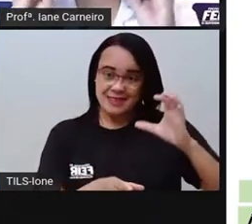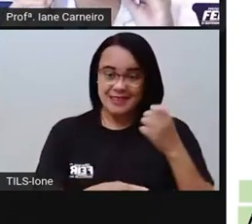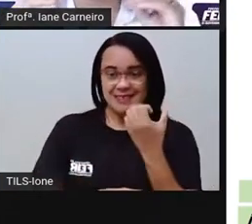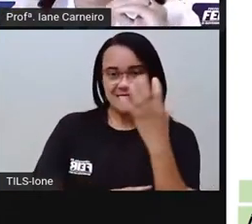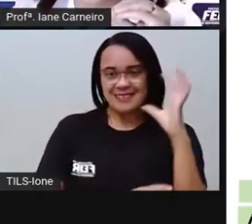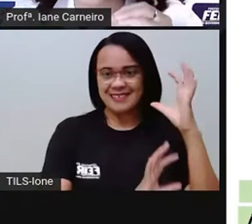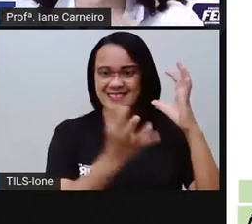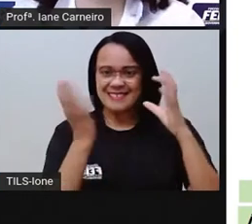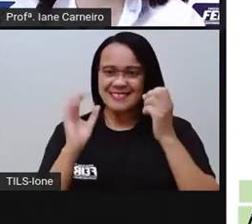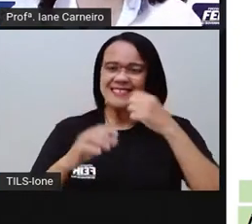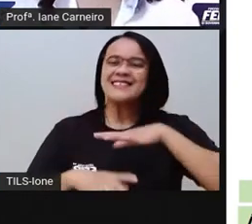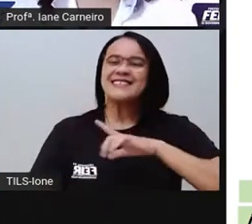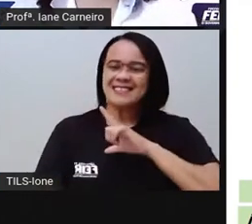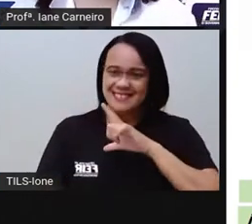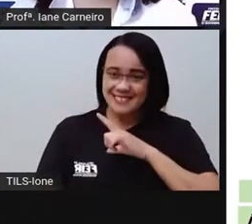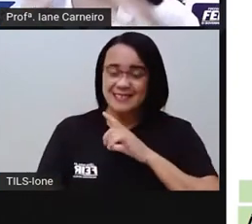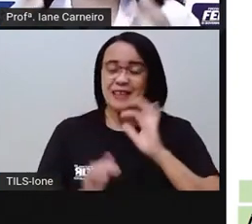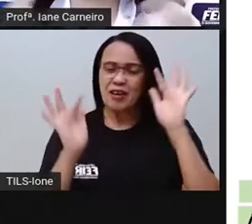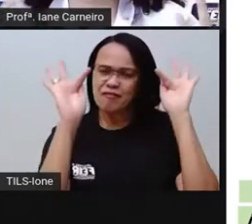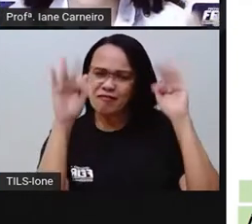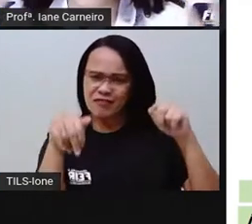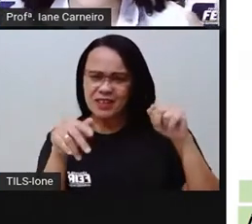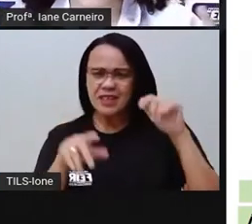lá no final vai ter uma